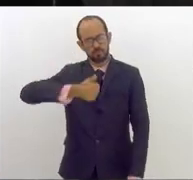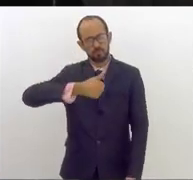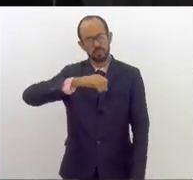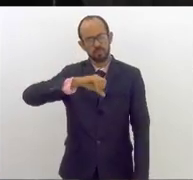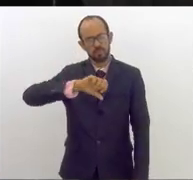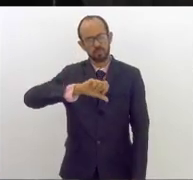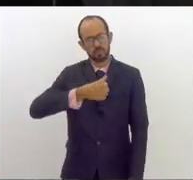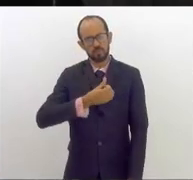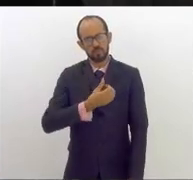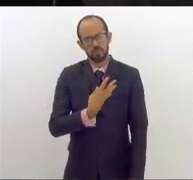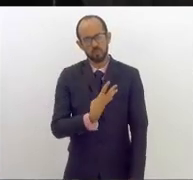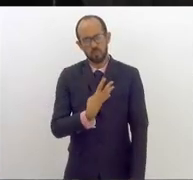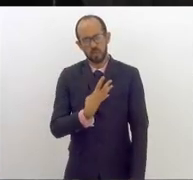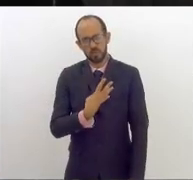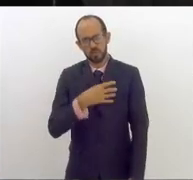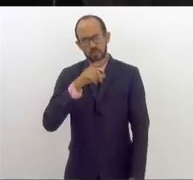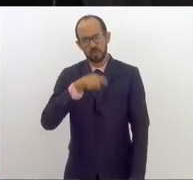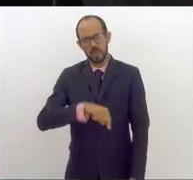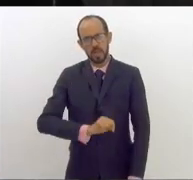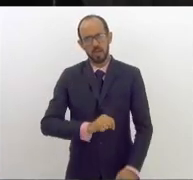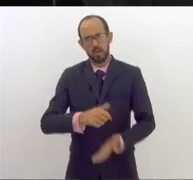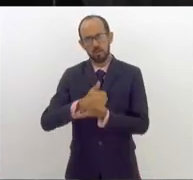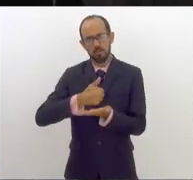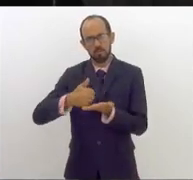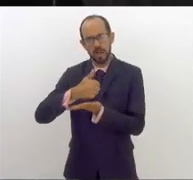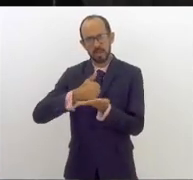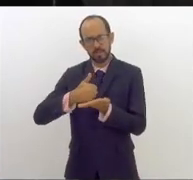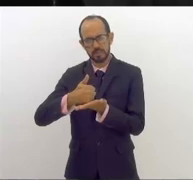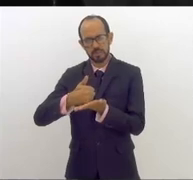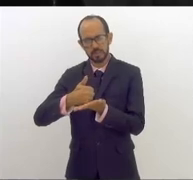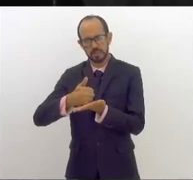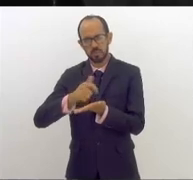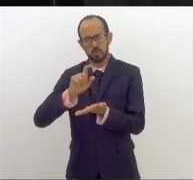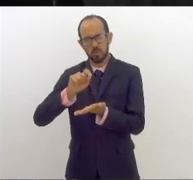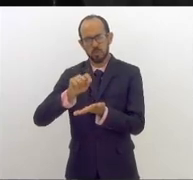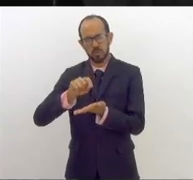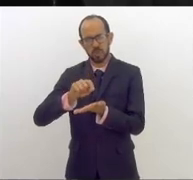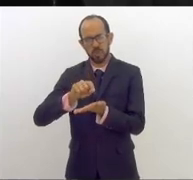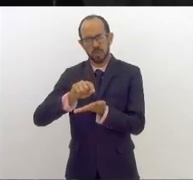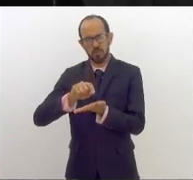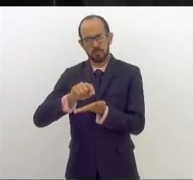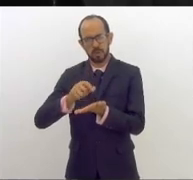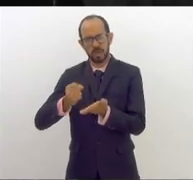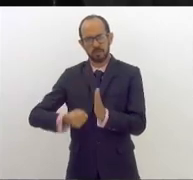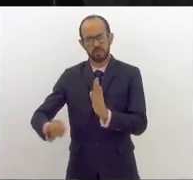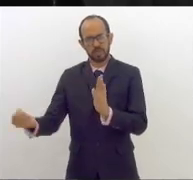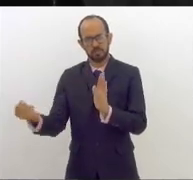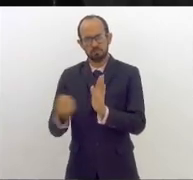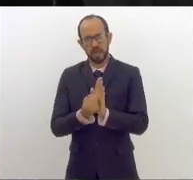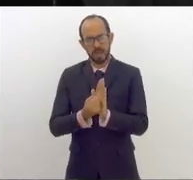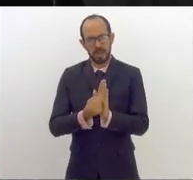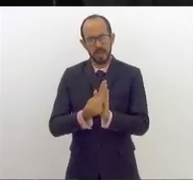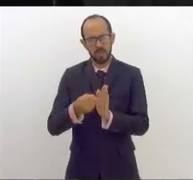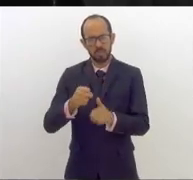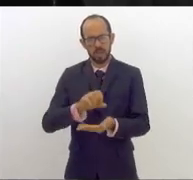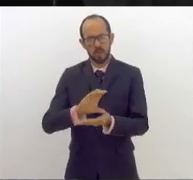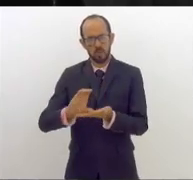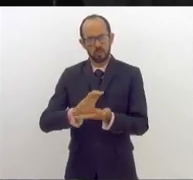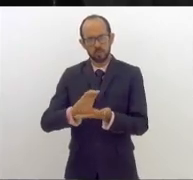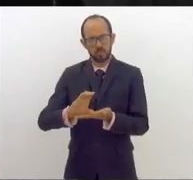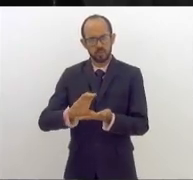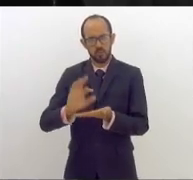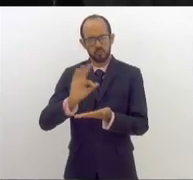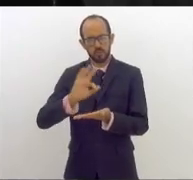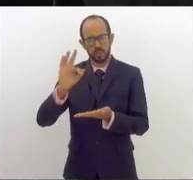como fundamento para a inscrição para que ficar assim esculpido na constituição federal brasileira